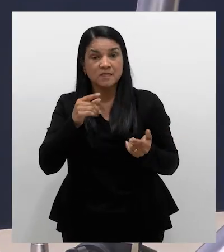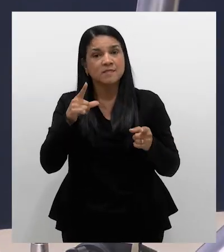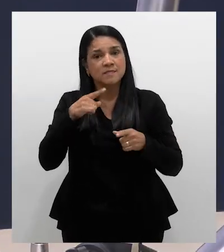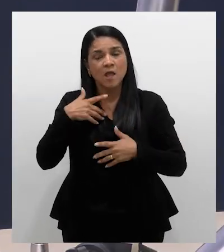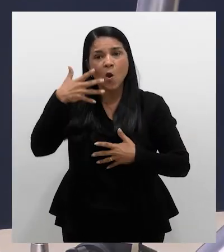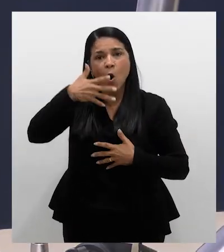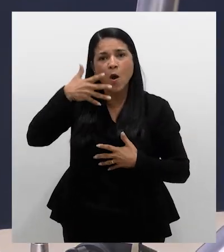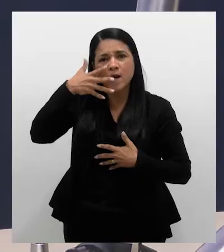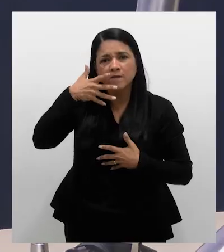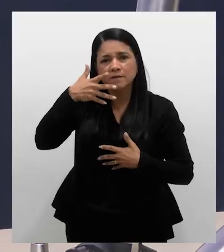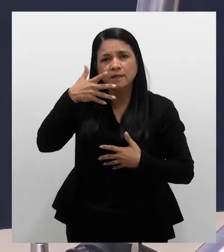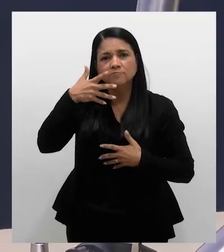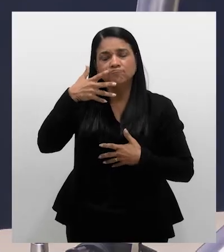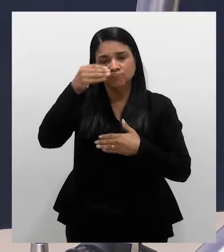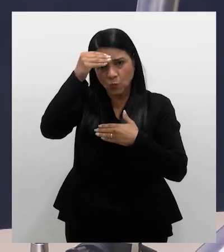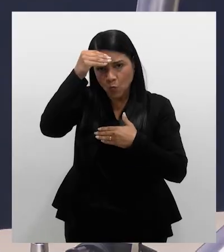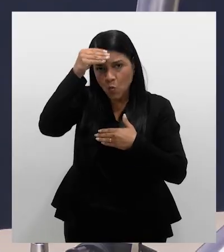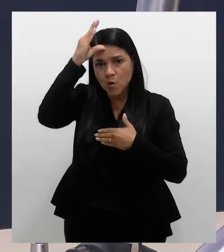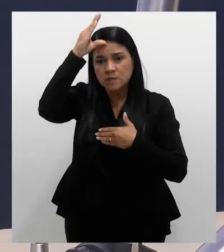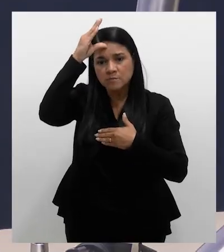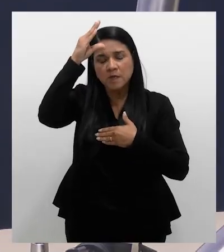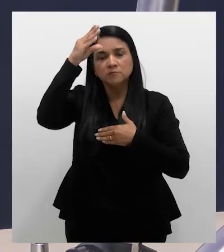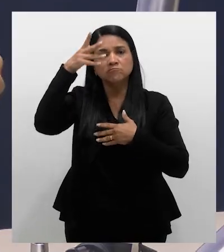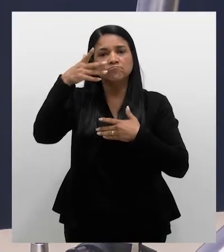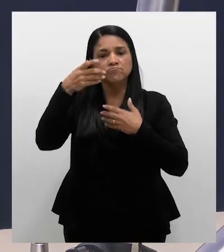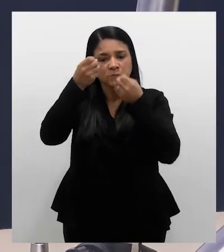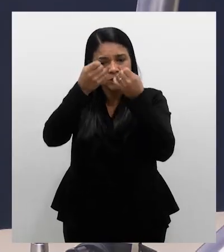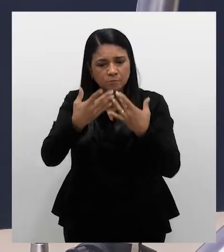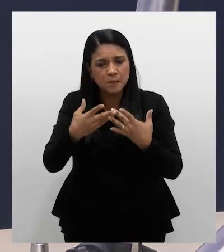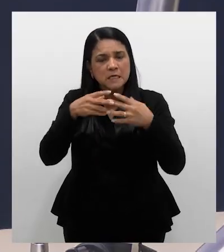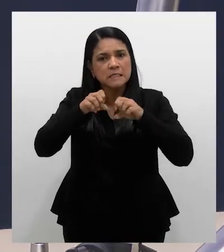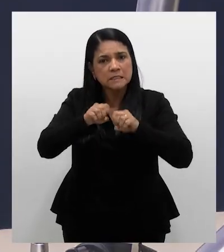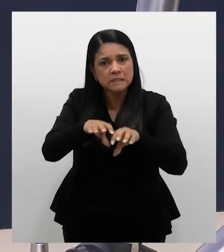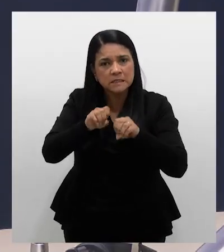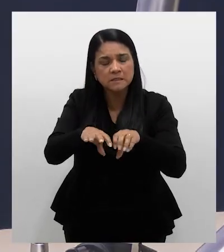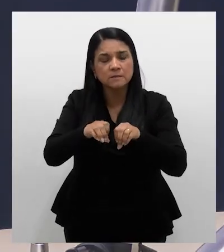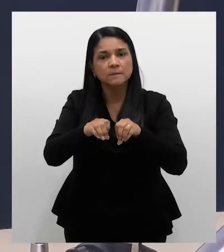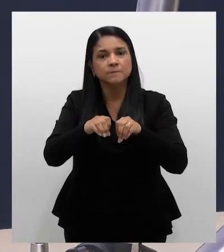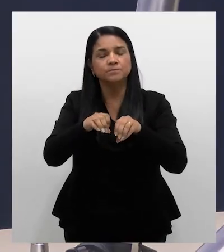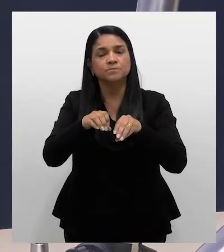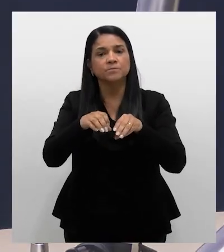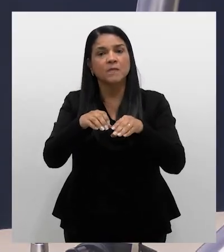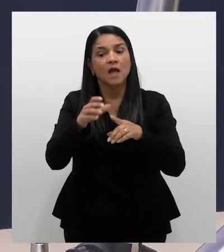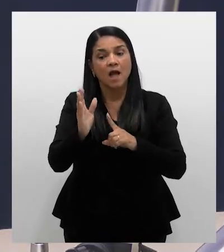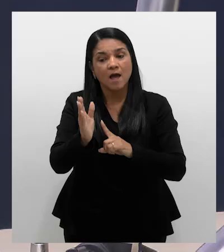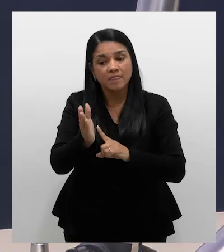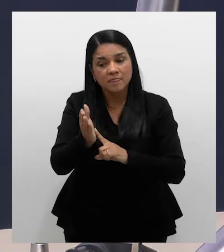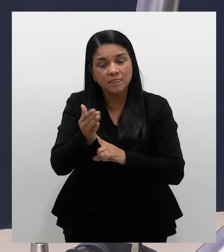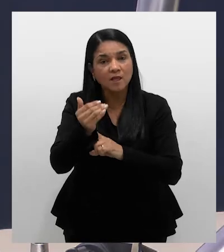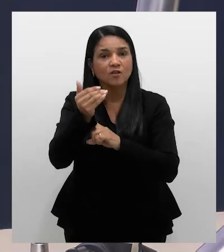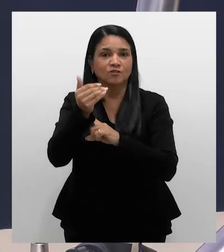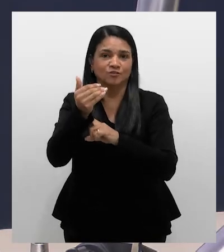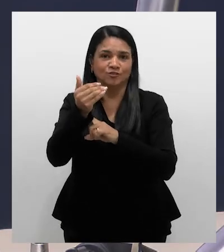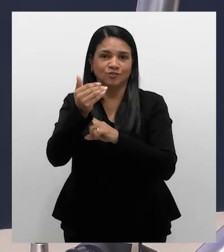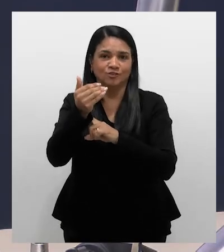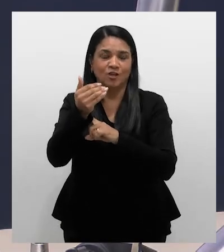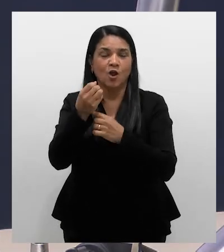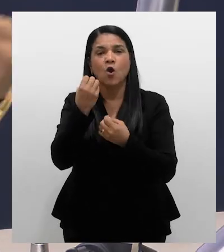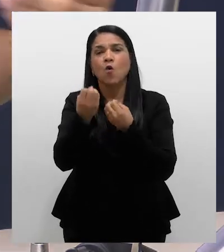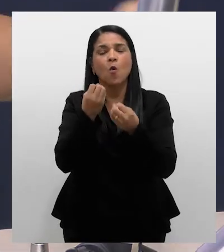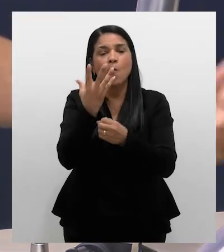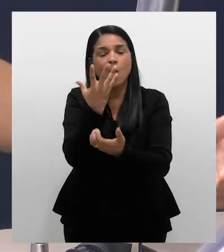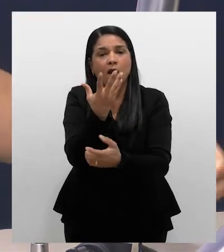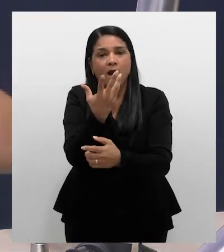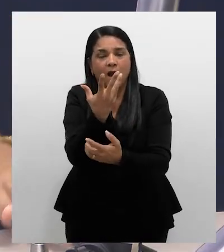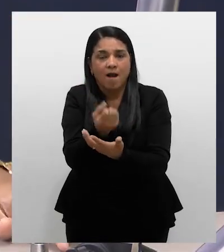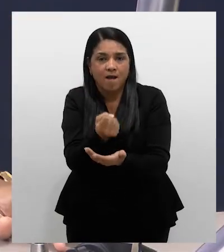potência na fala, que é você transmitir o conhecimento através da oralidade. Então eu tento passar para eles a tecnologia, por exemplo, como você